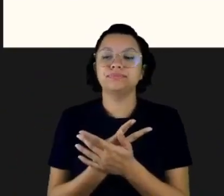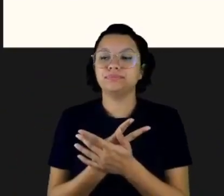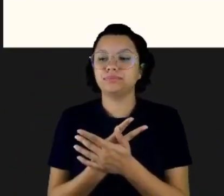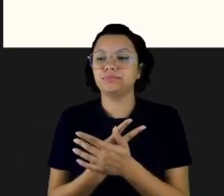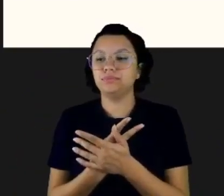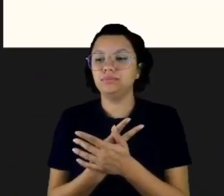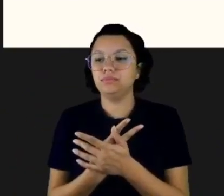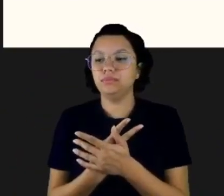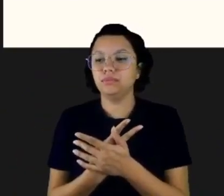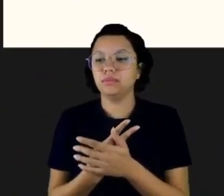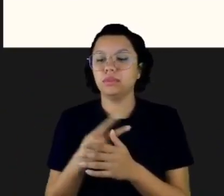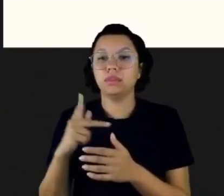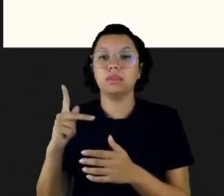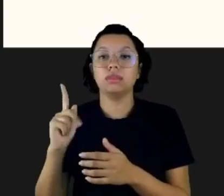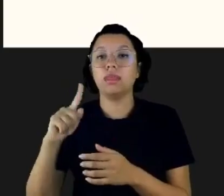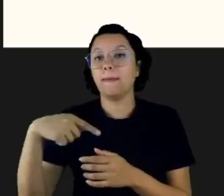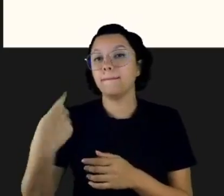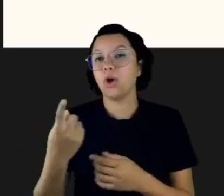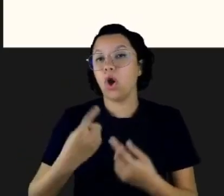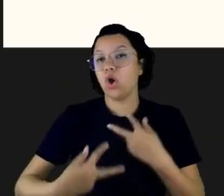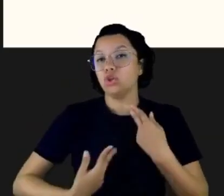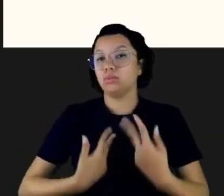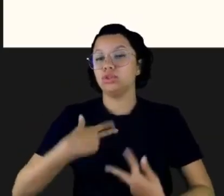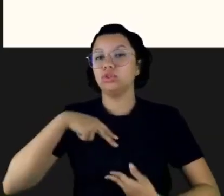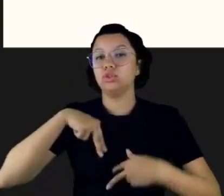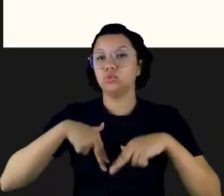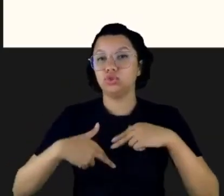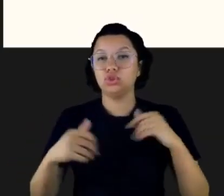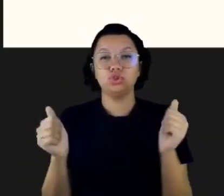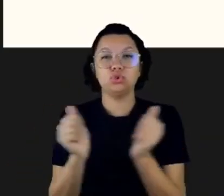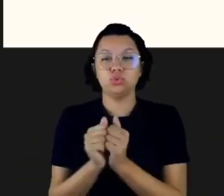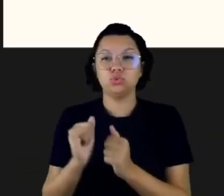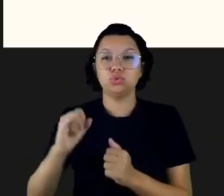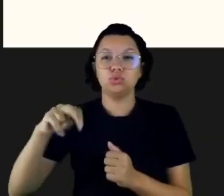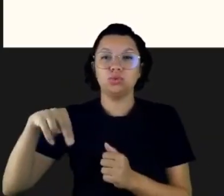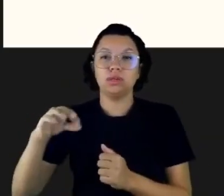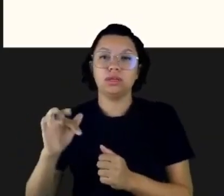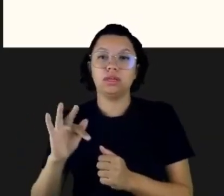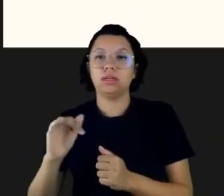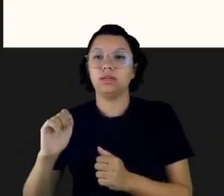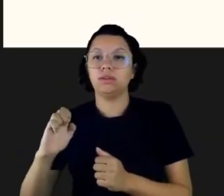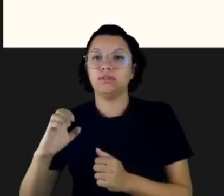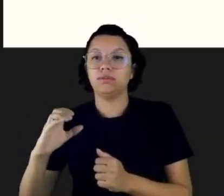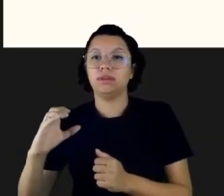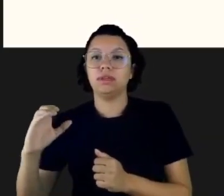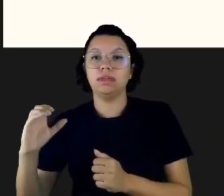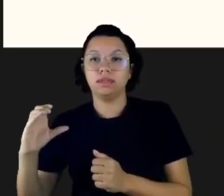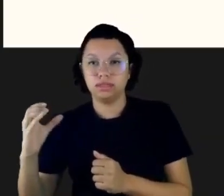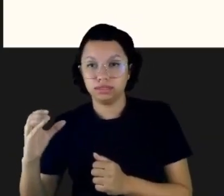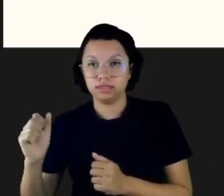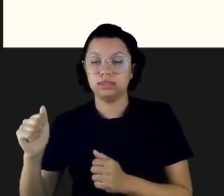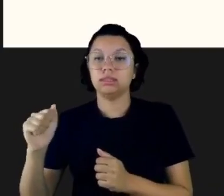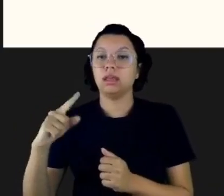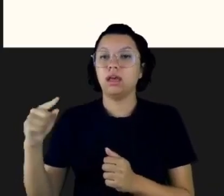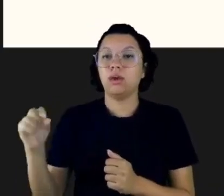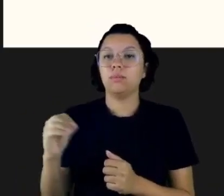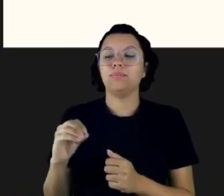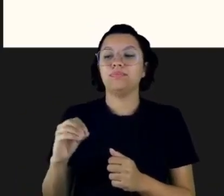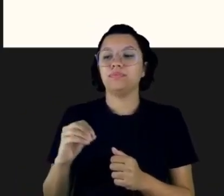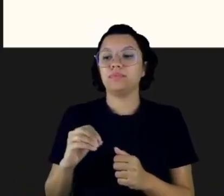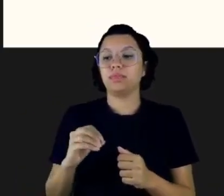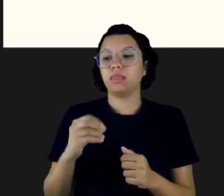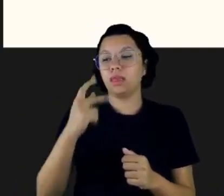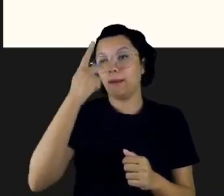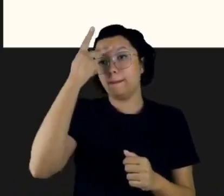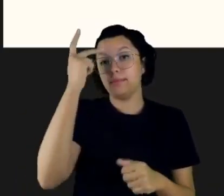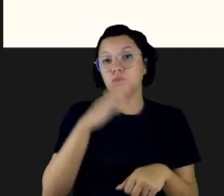pós-operatório também, junto com os quadros de infecção, está entre os mais comuns. O paciente sai do centro cirúrgico, fica aquele tempo